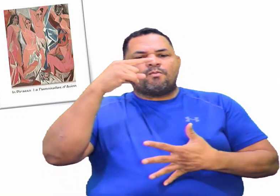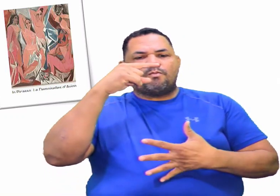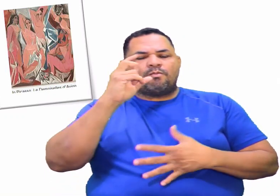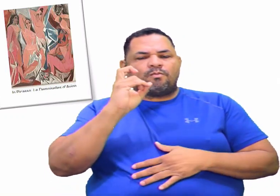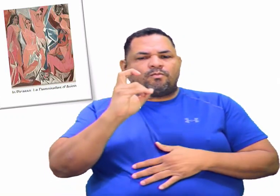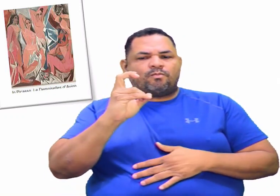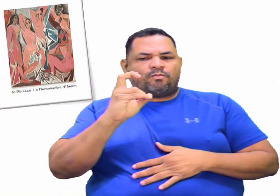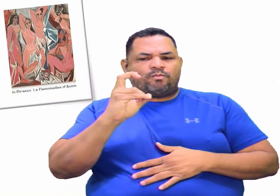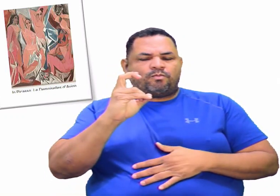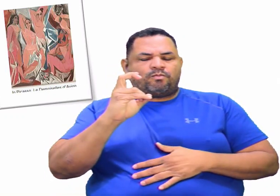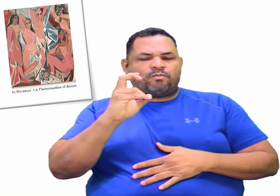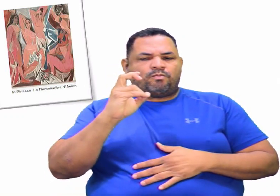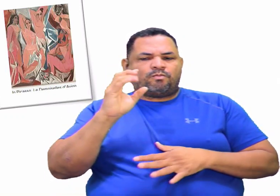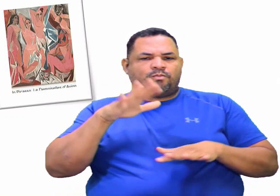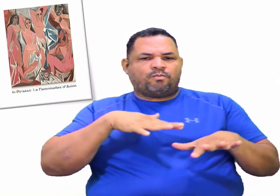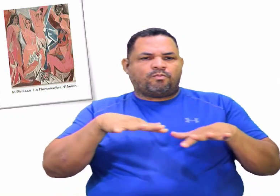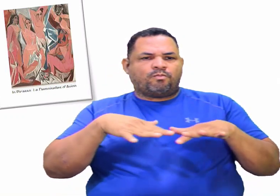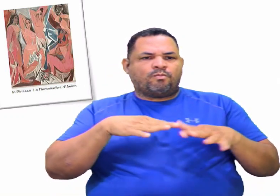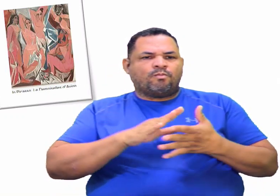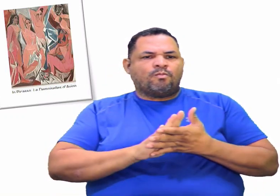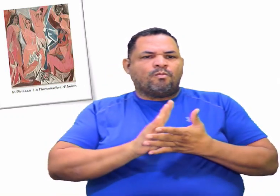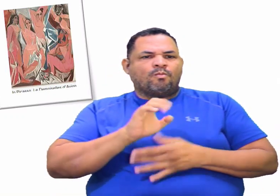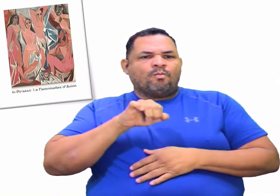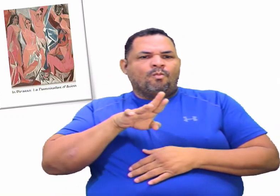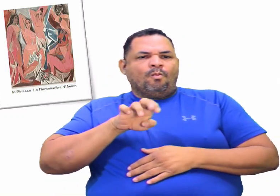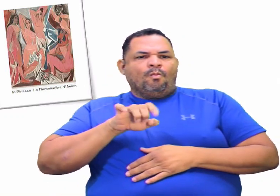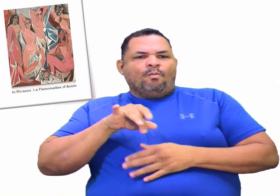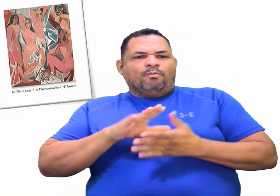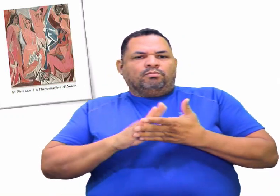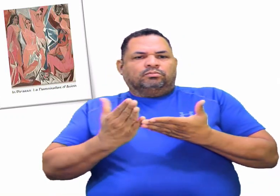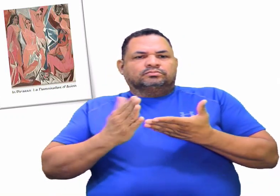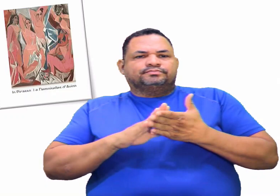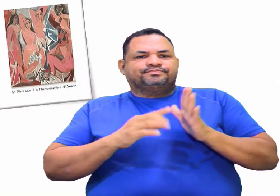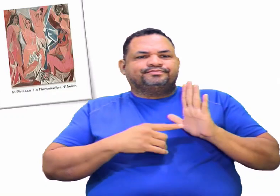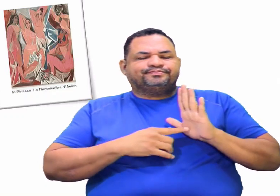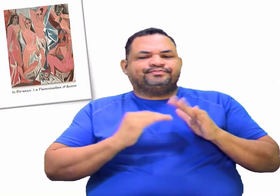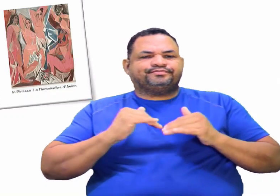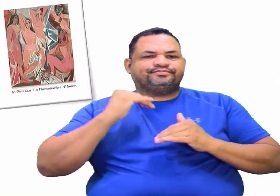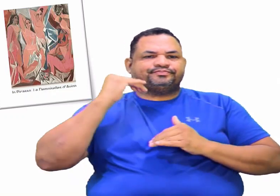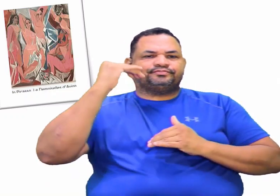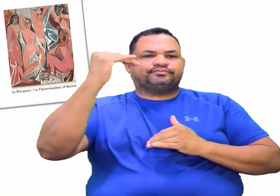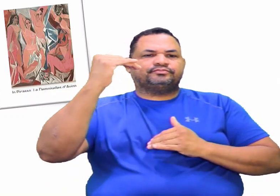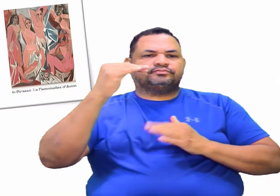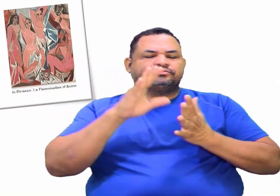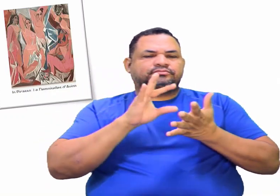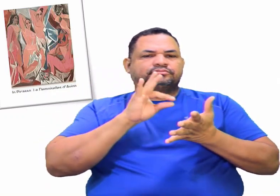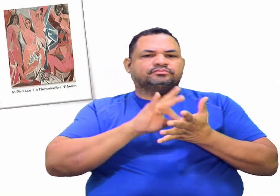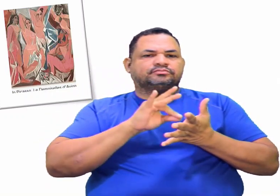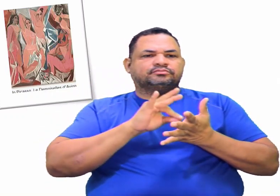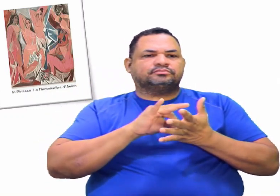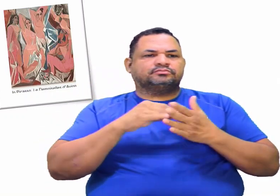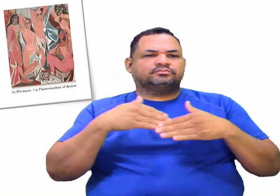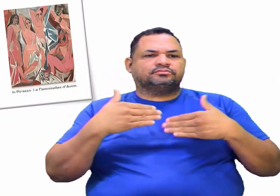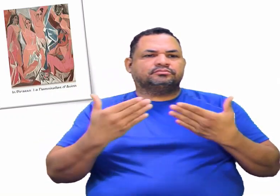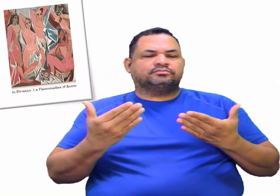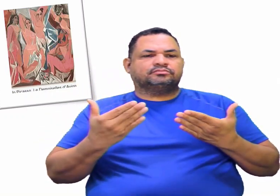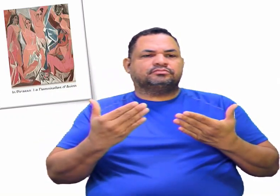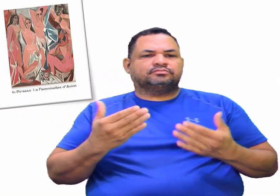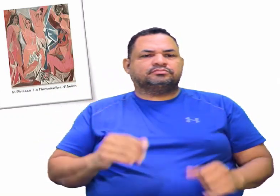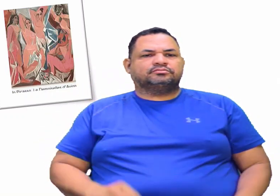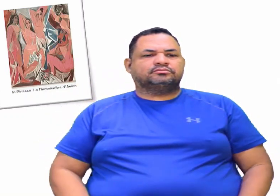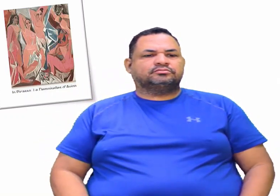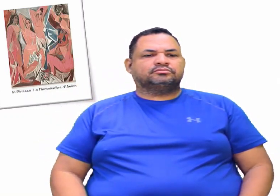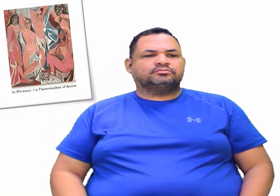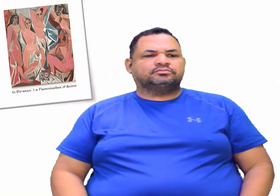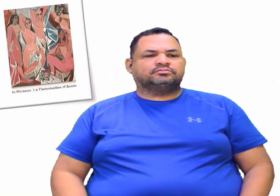né? Tem o surrealismo, que fala do surreal, aquilo que está além do real, né?